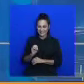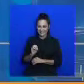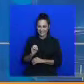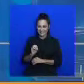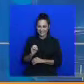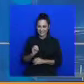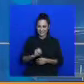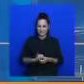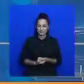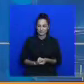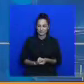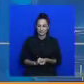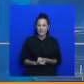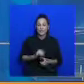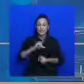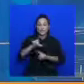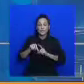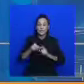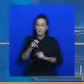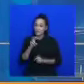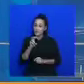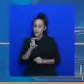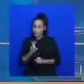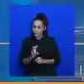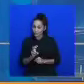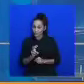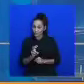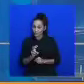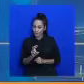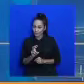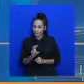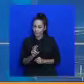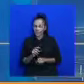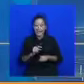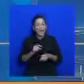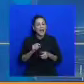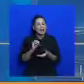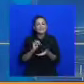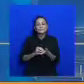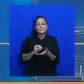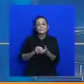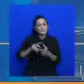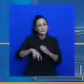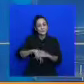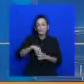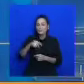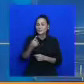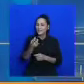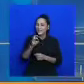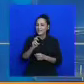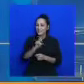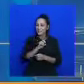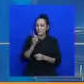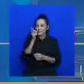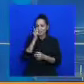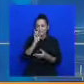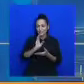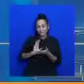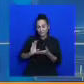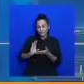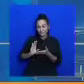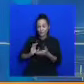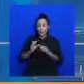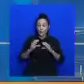70. Foram sorteados 5 números. Ainda faltam 15, você tem muitas chances.